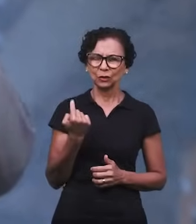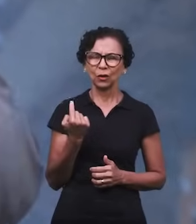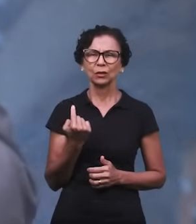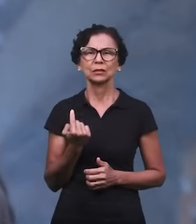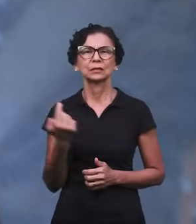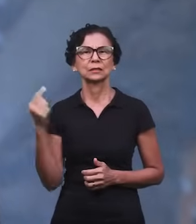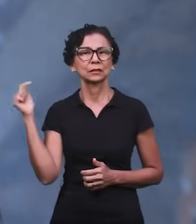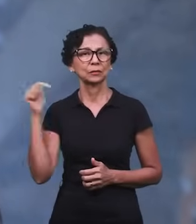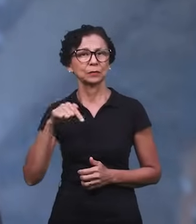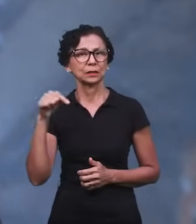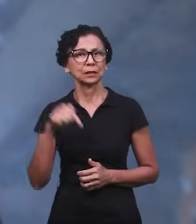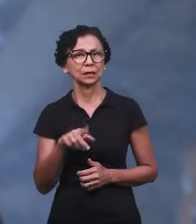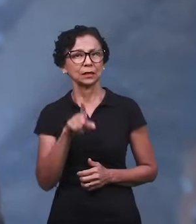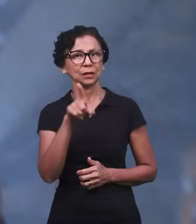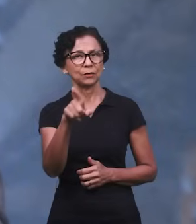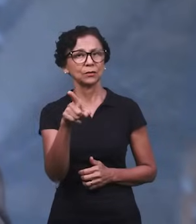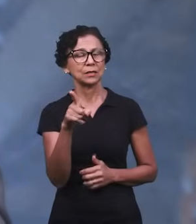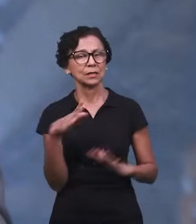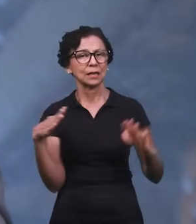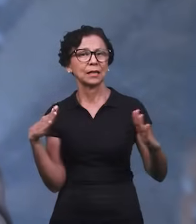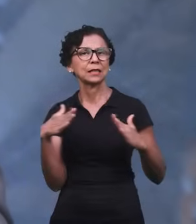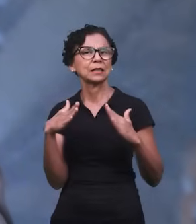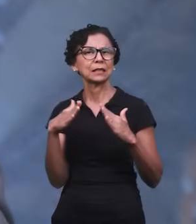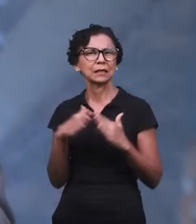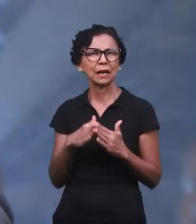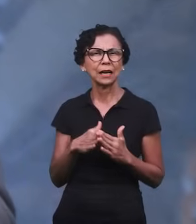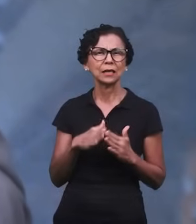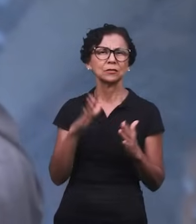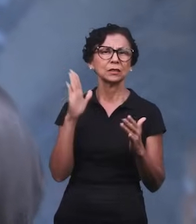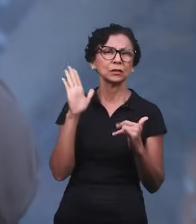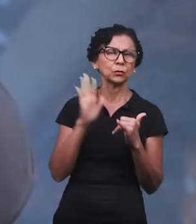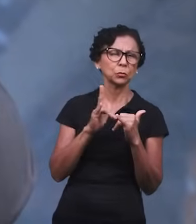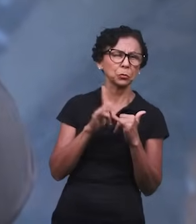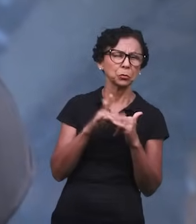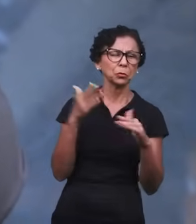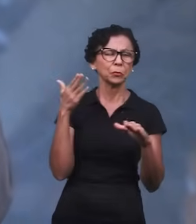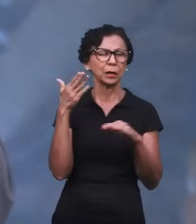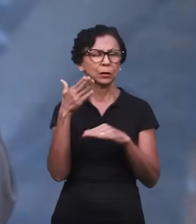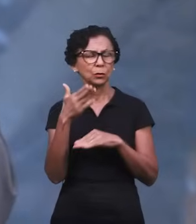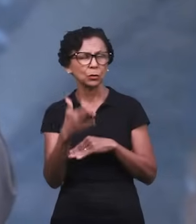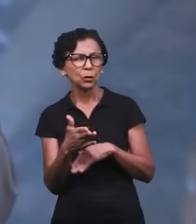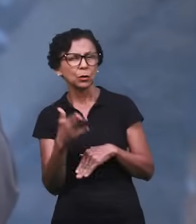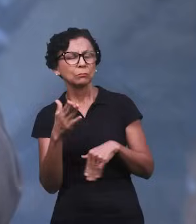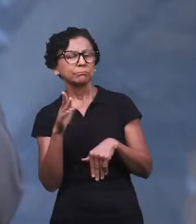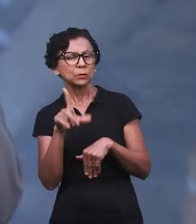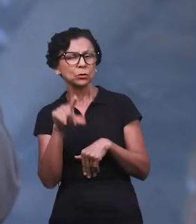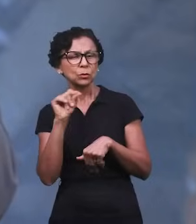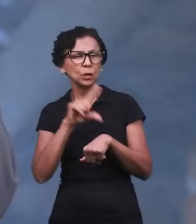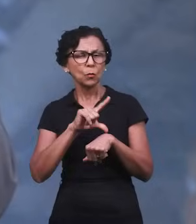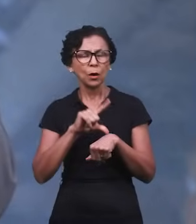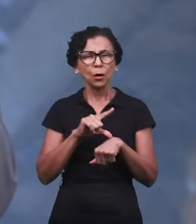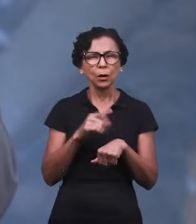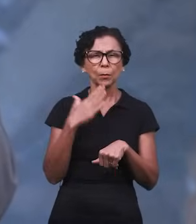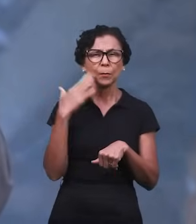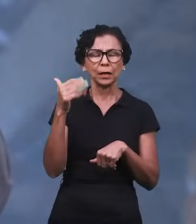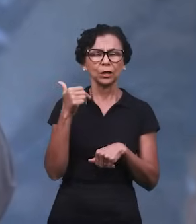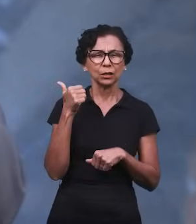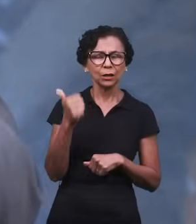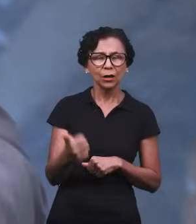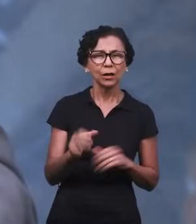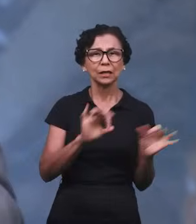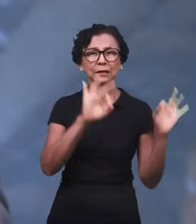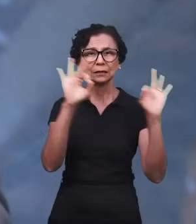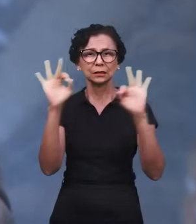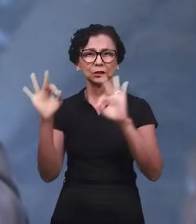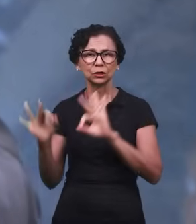pelo canal 126, pelo sistema de TV aberta via satélite. Você que está sempre conosco. E olha só, a gente encontra